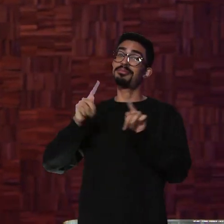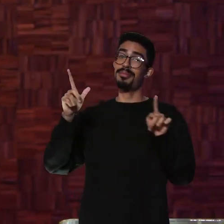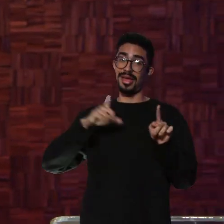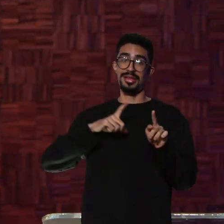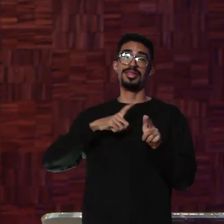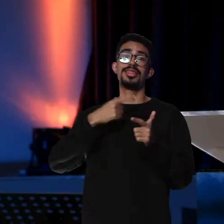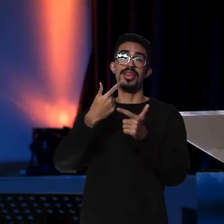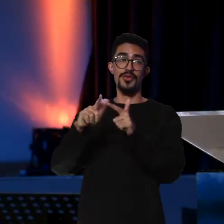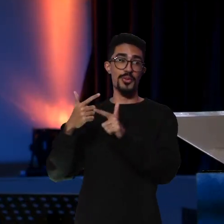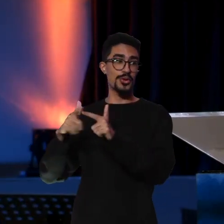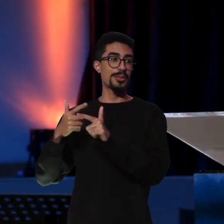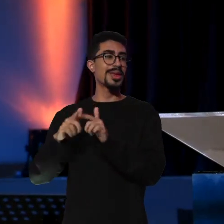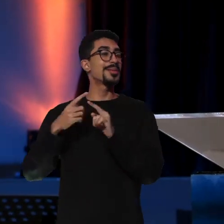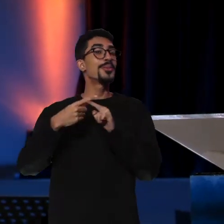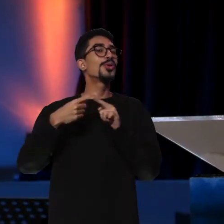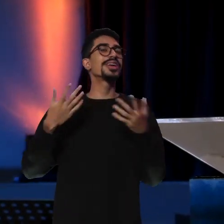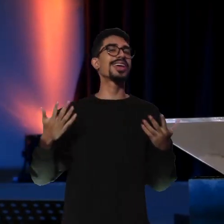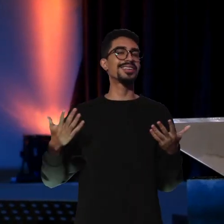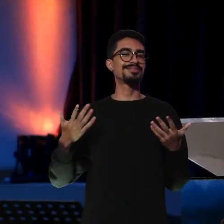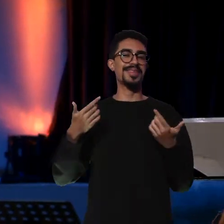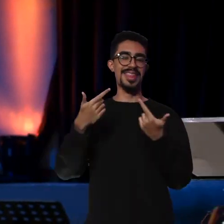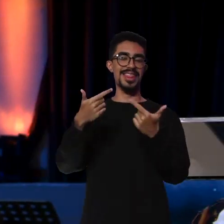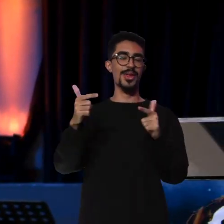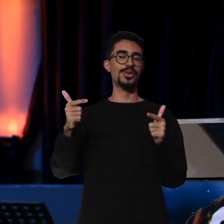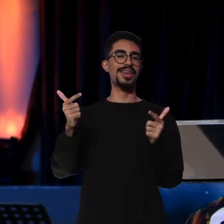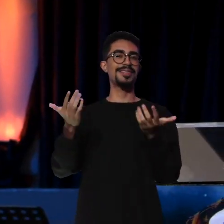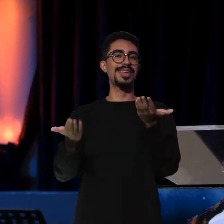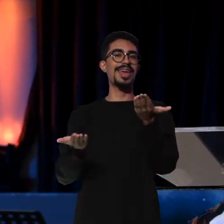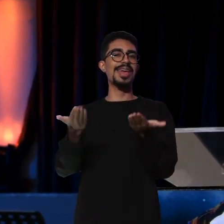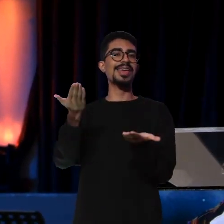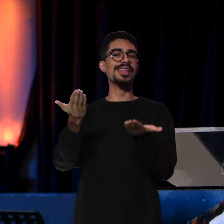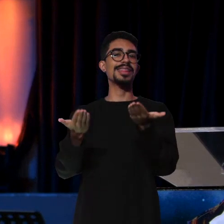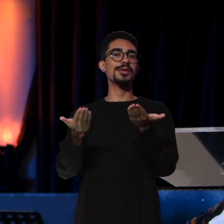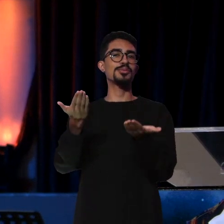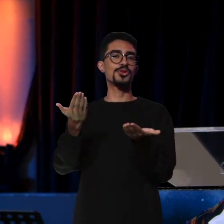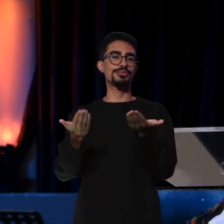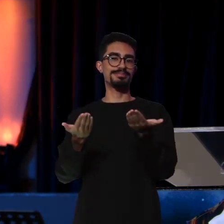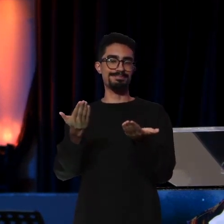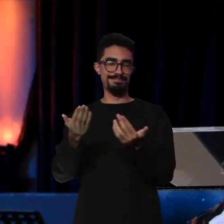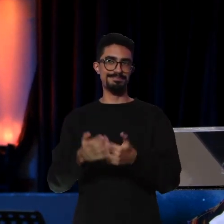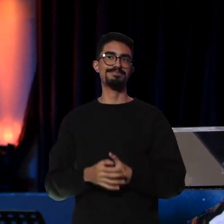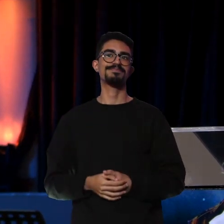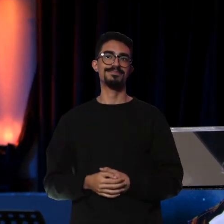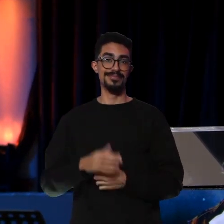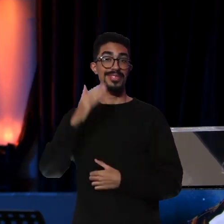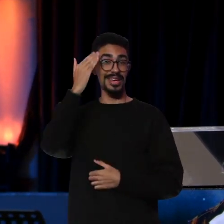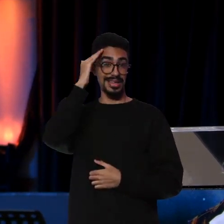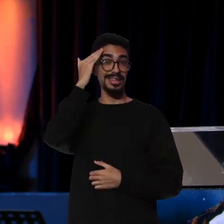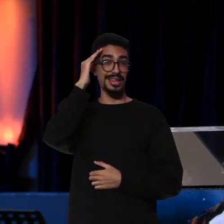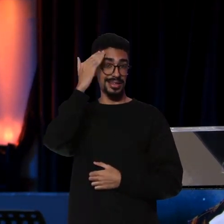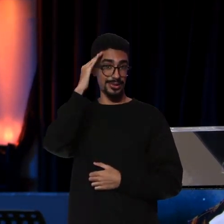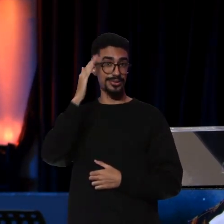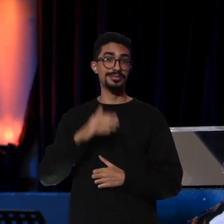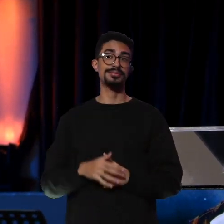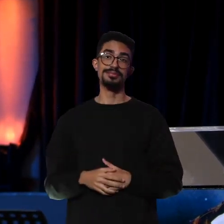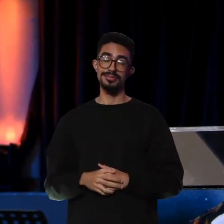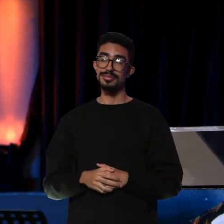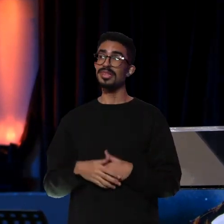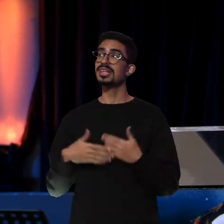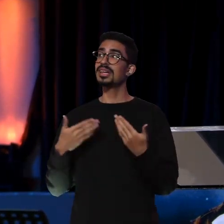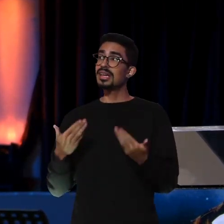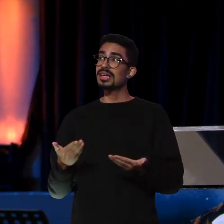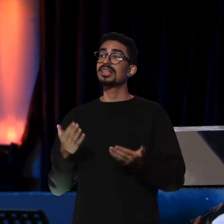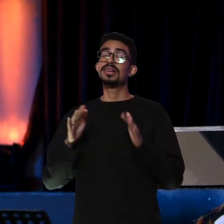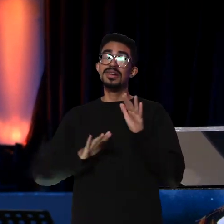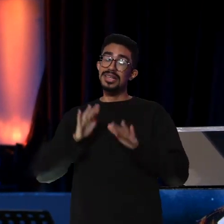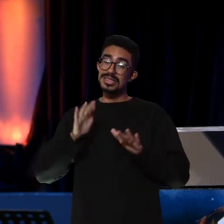Afinal de contas, tem toda a avaliação do organizador do evento com relação à população que estava no evento ou a polícia militar, que vai de 1 milhão para 100 mil pessoas.